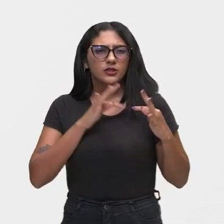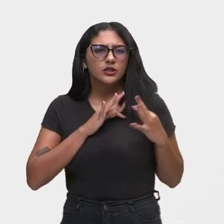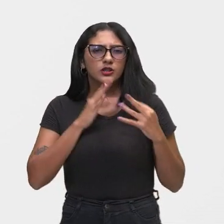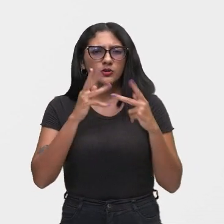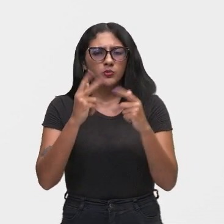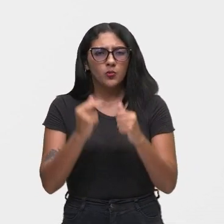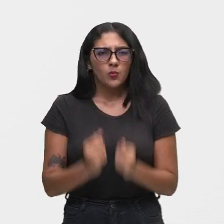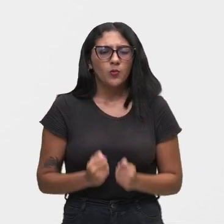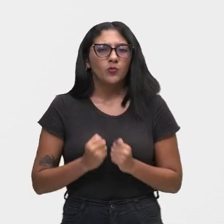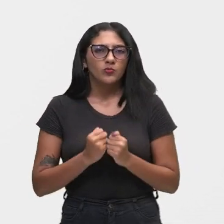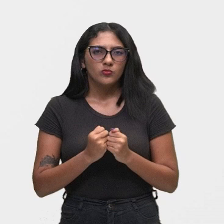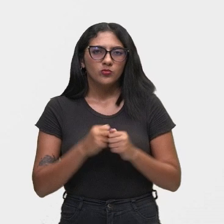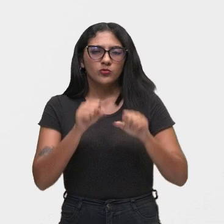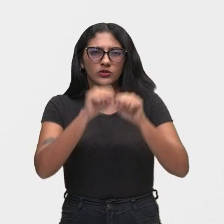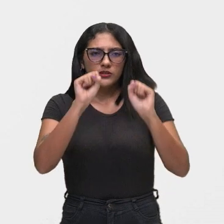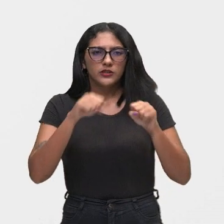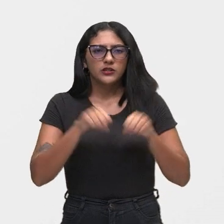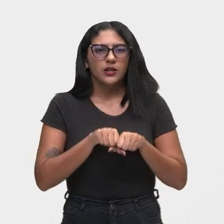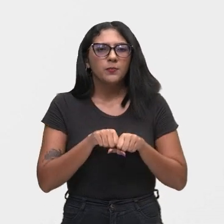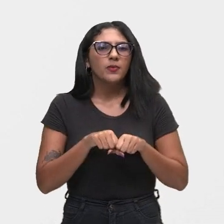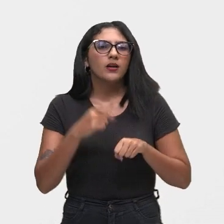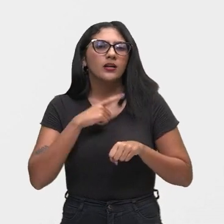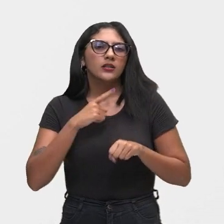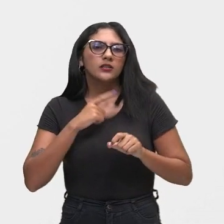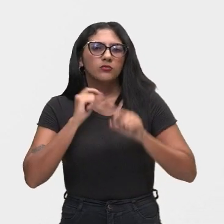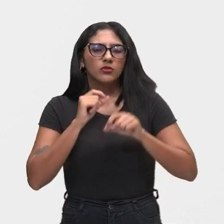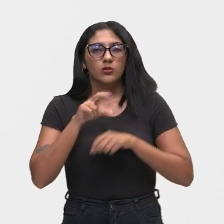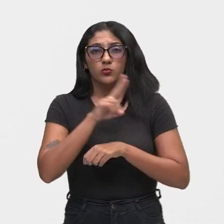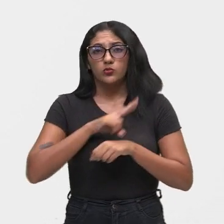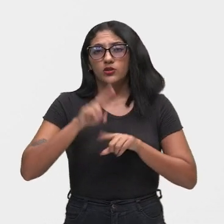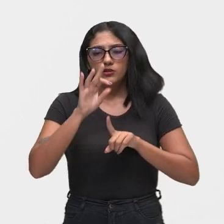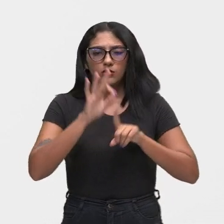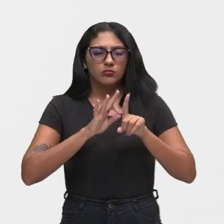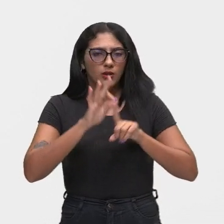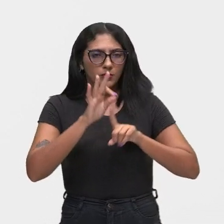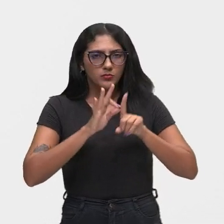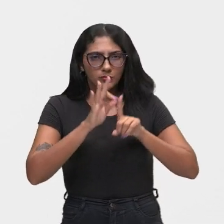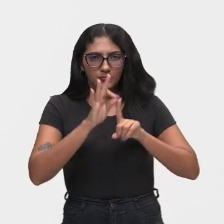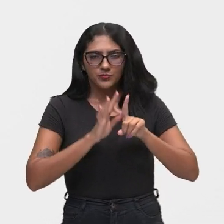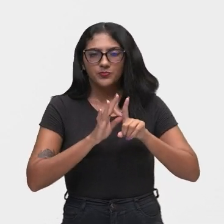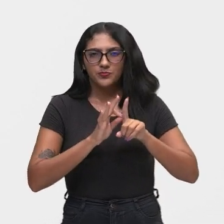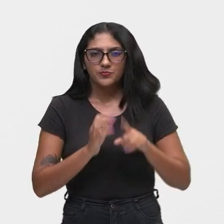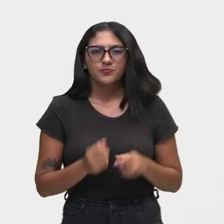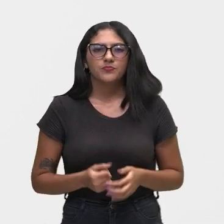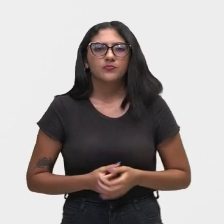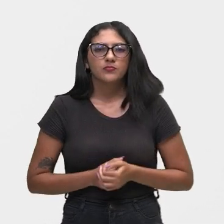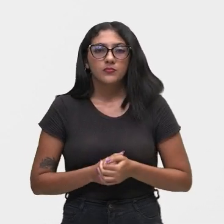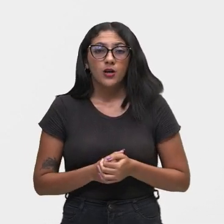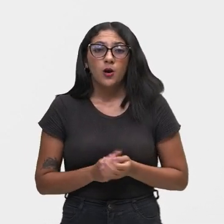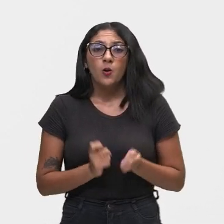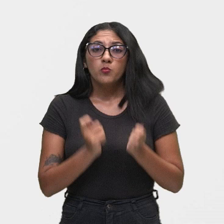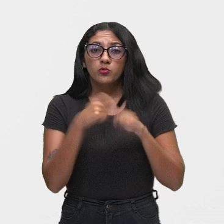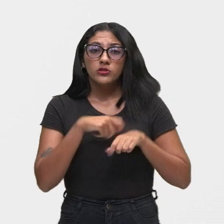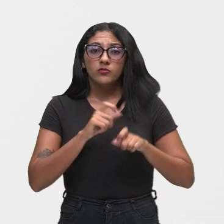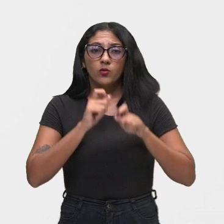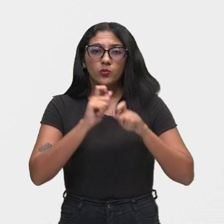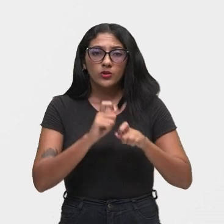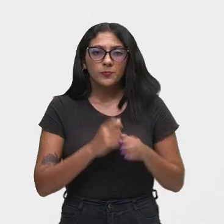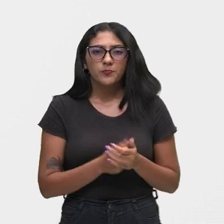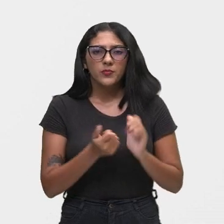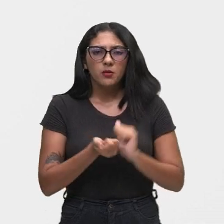que operam em ciclos termodinâmicos, tá? E que podem